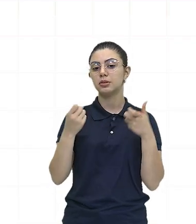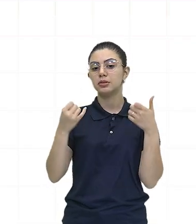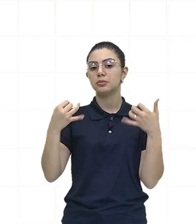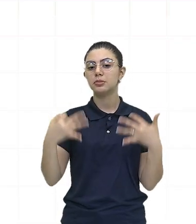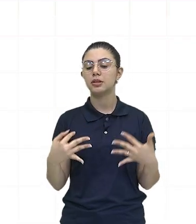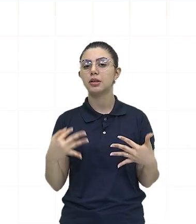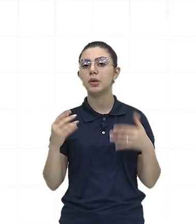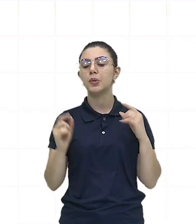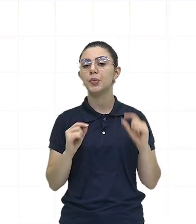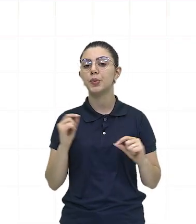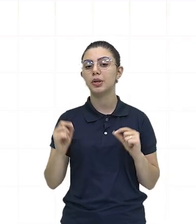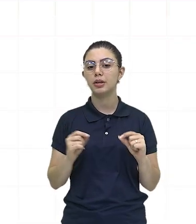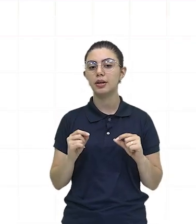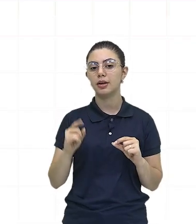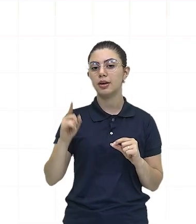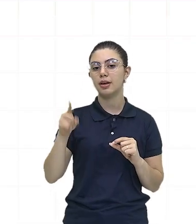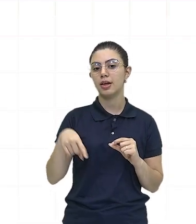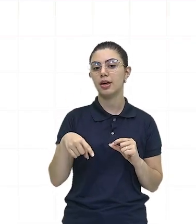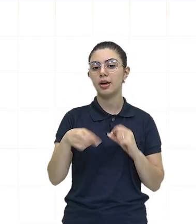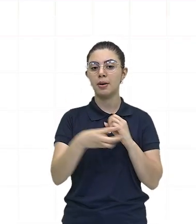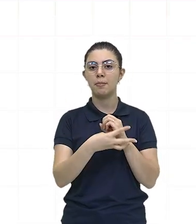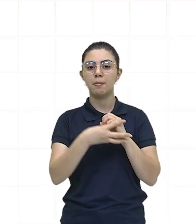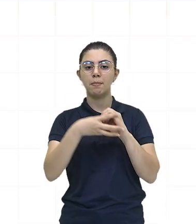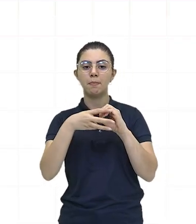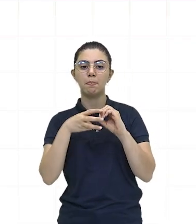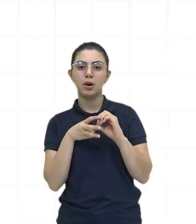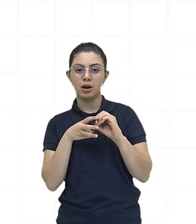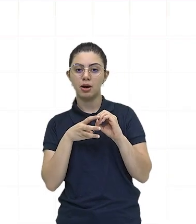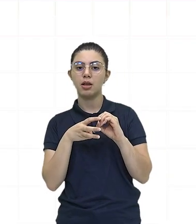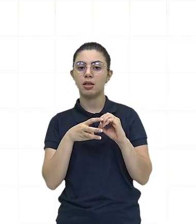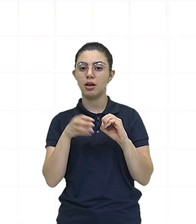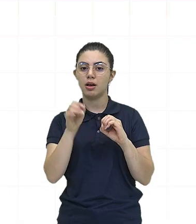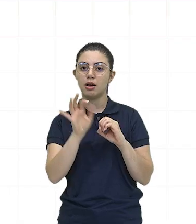aqui, relembrando sobre as zonas térmicas da Terra,